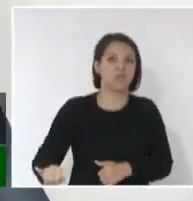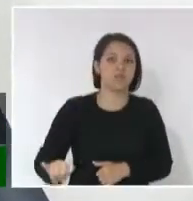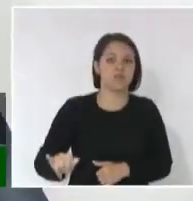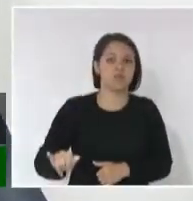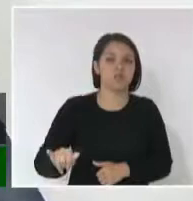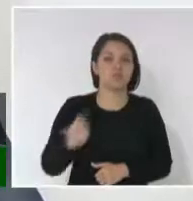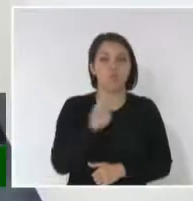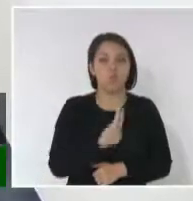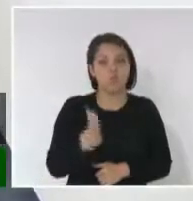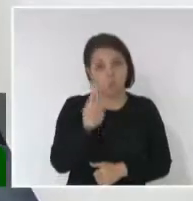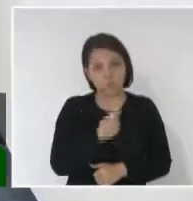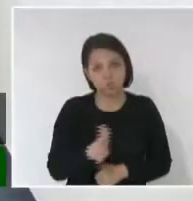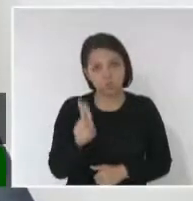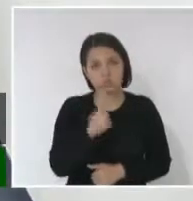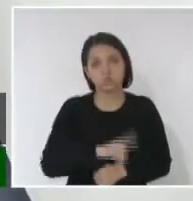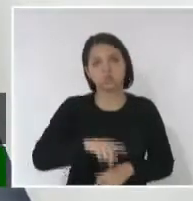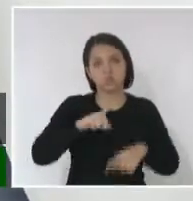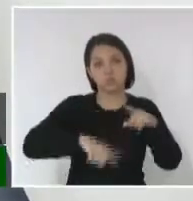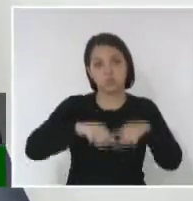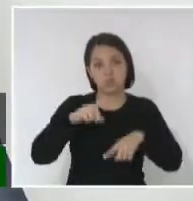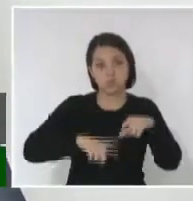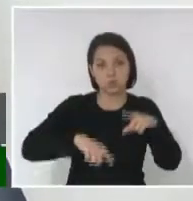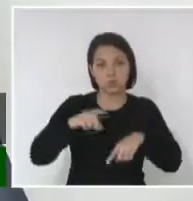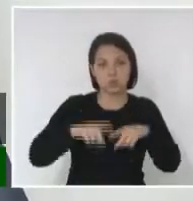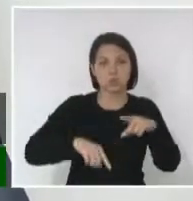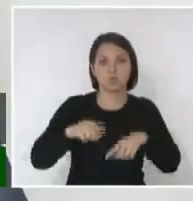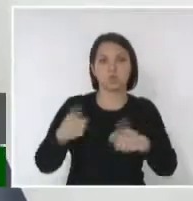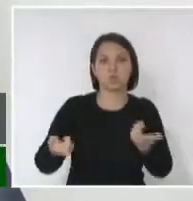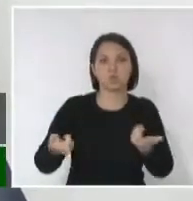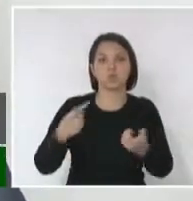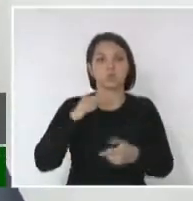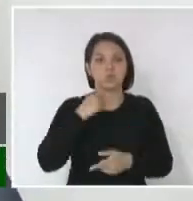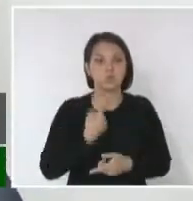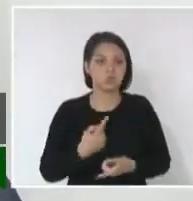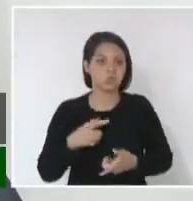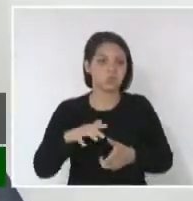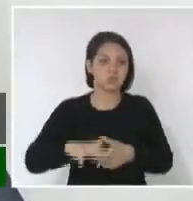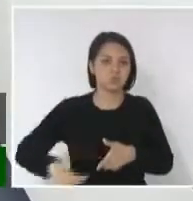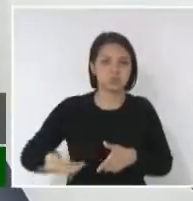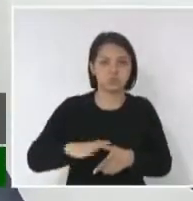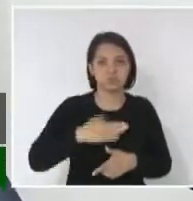de produtos fósseis, principalmente